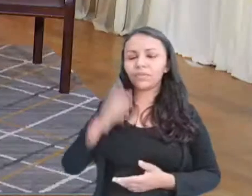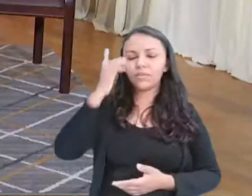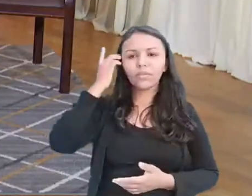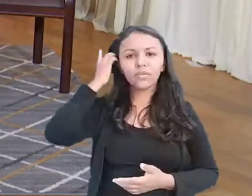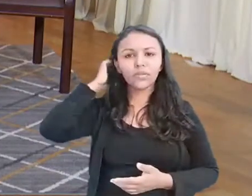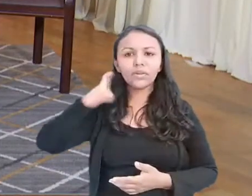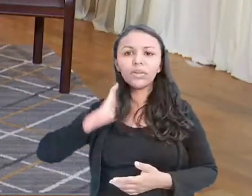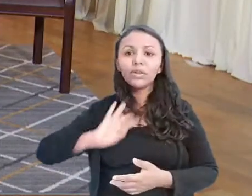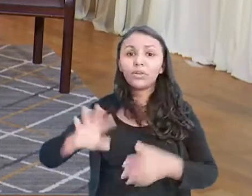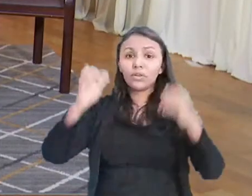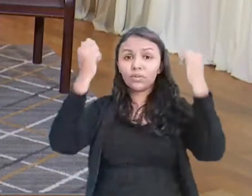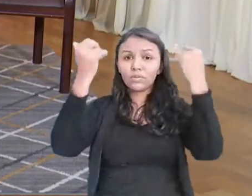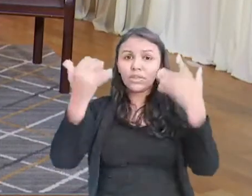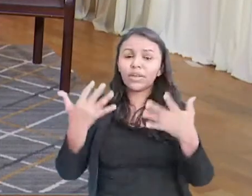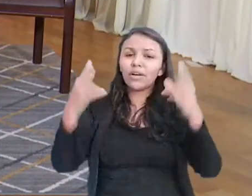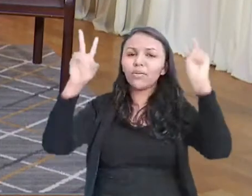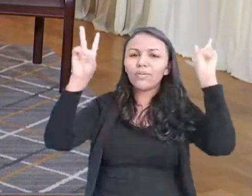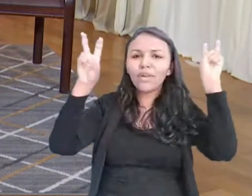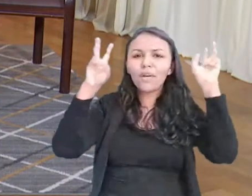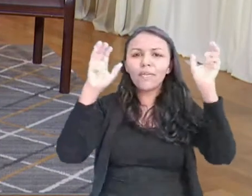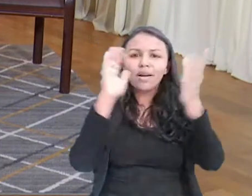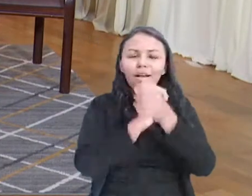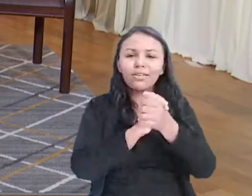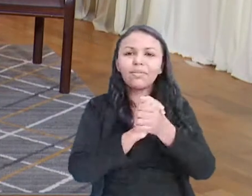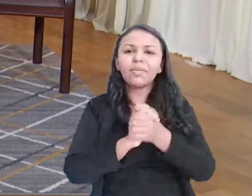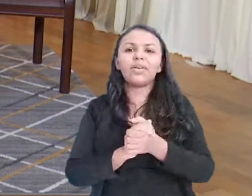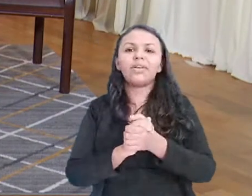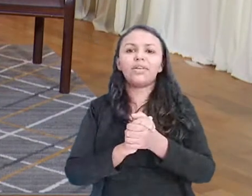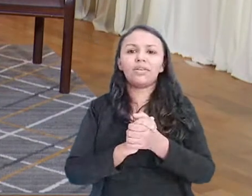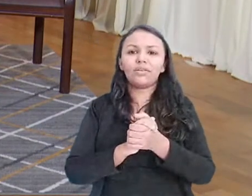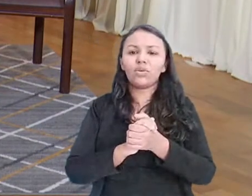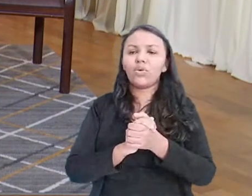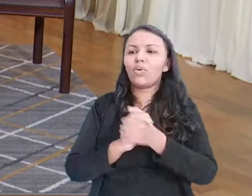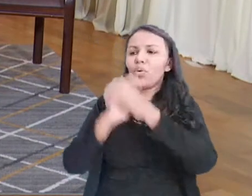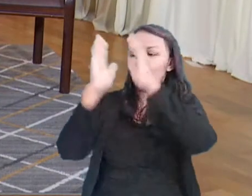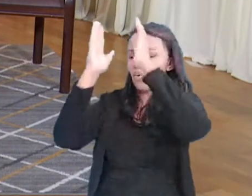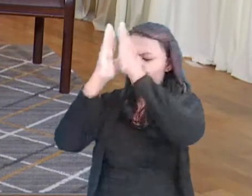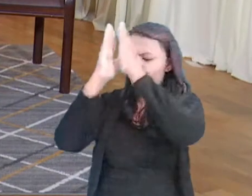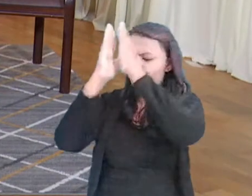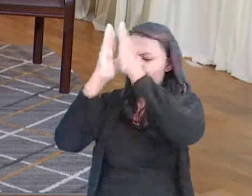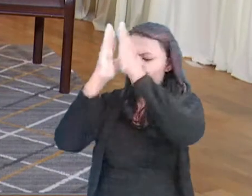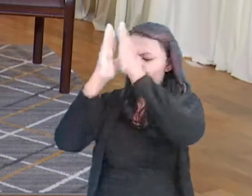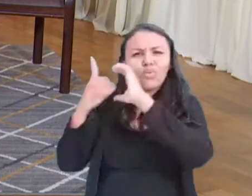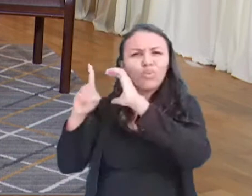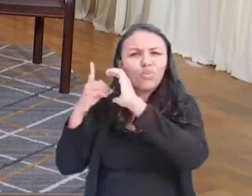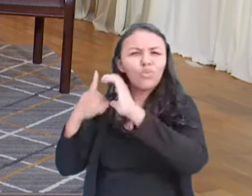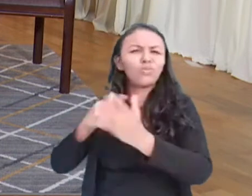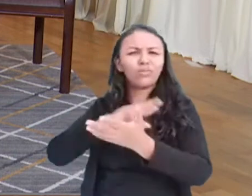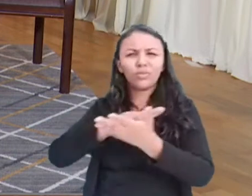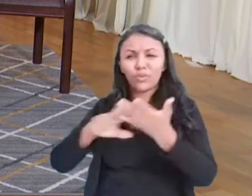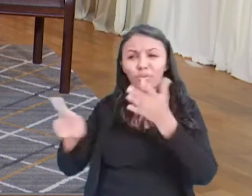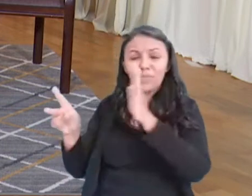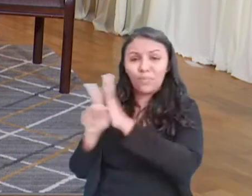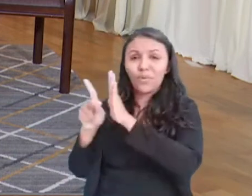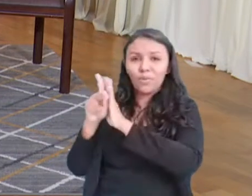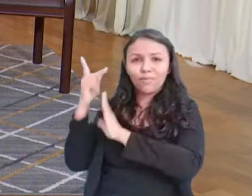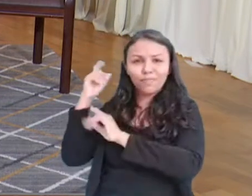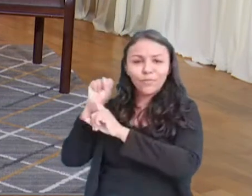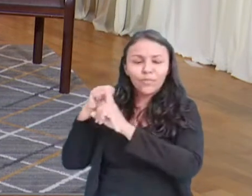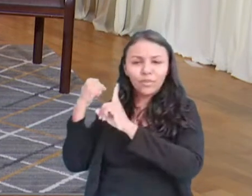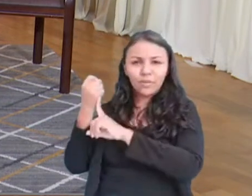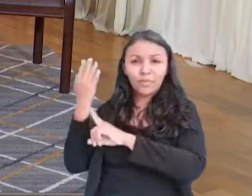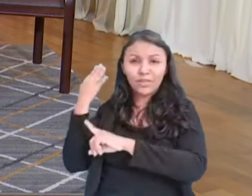matrimônio, acerca da questão de culto, da adoração e outros detalhes pertinentes da época, a